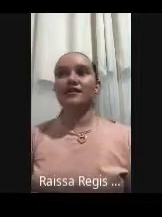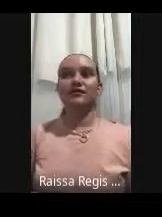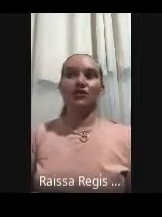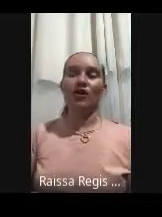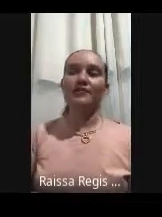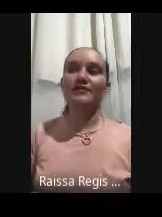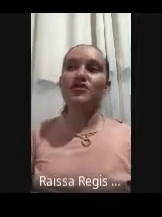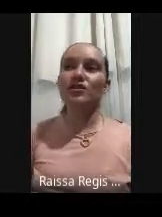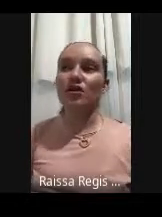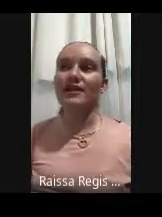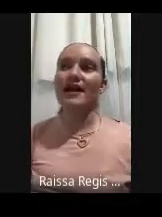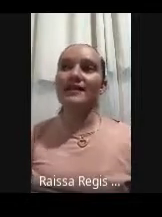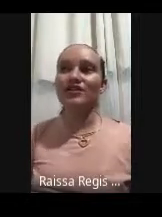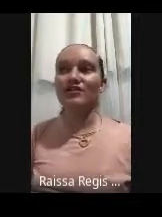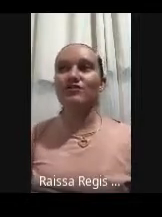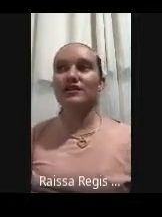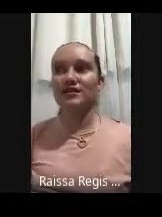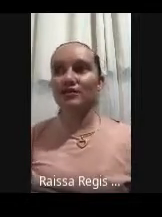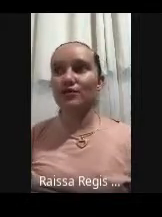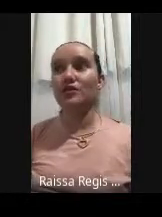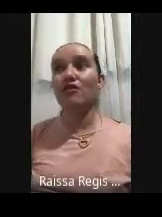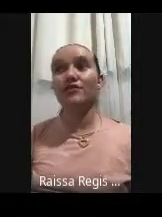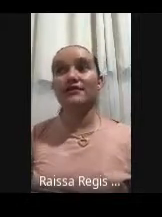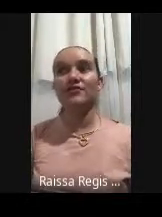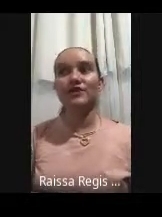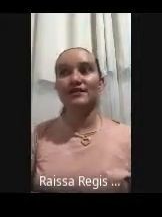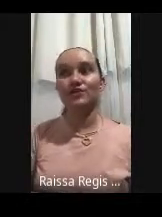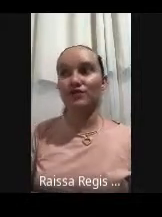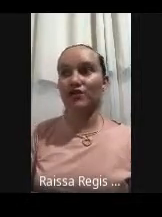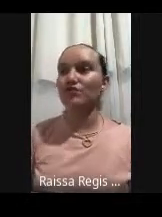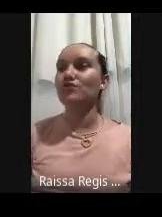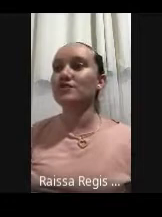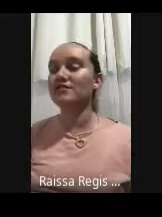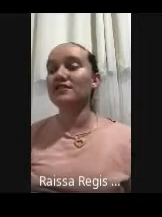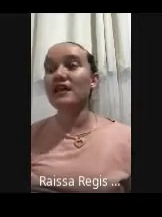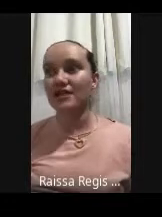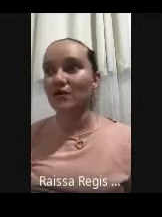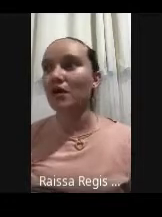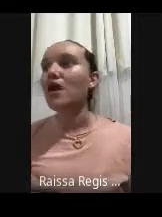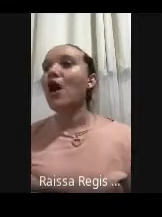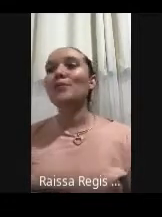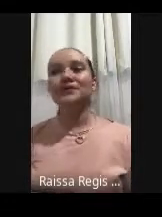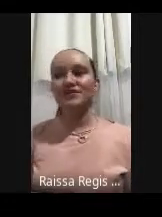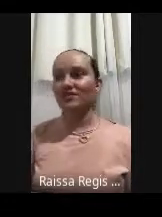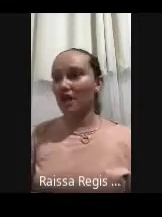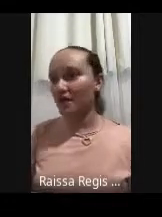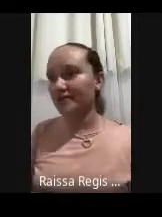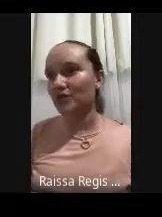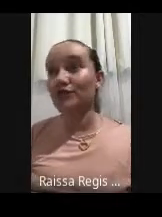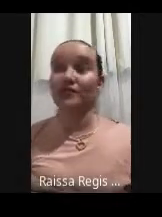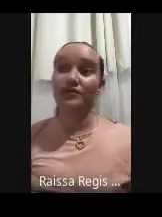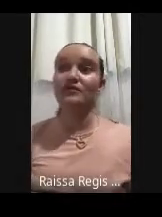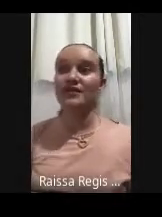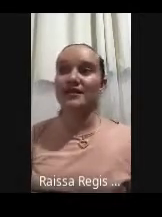E 15. Torna sigilosa a identidade do sinalizador, o que não acontece na utilização de vídeos, onde o sinalizador muitas vezes já é